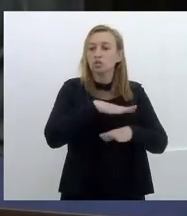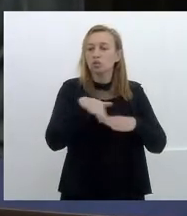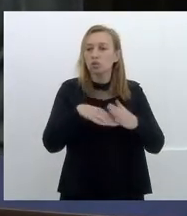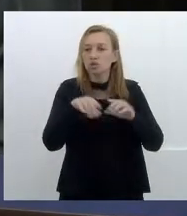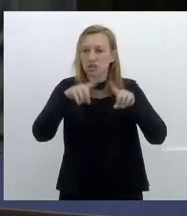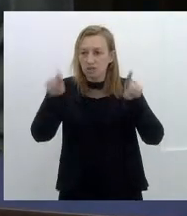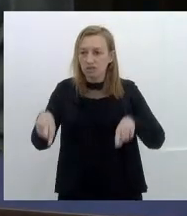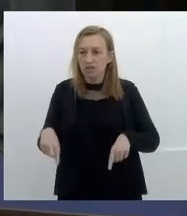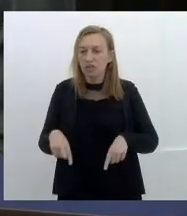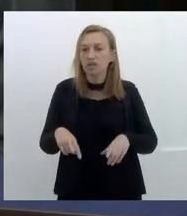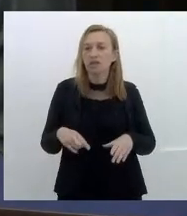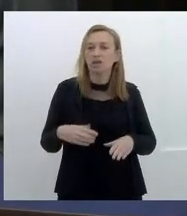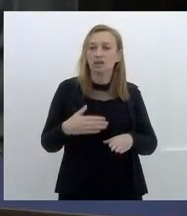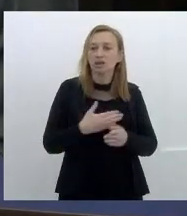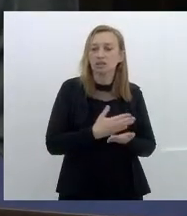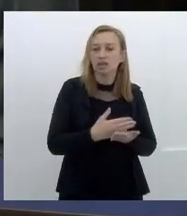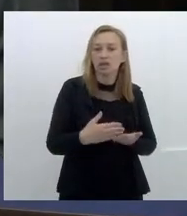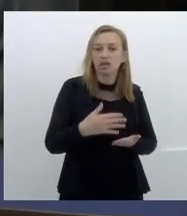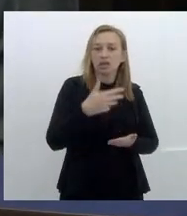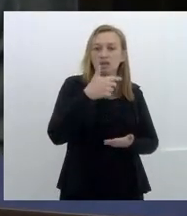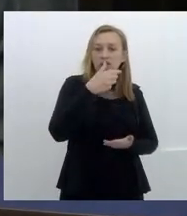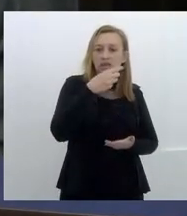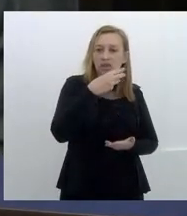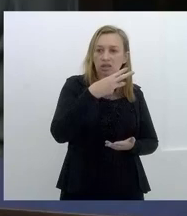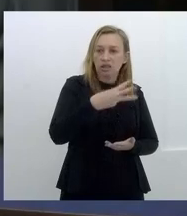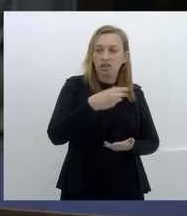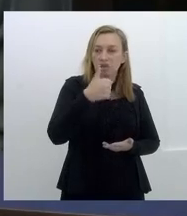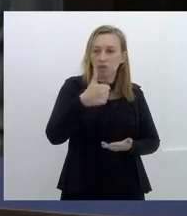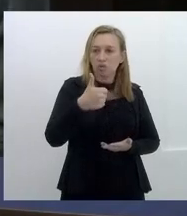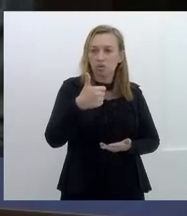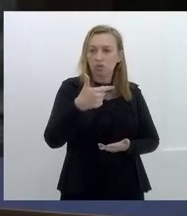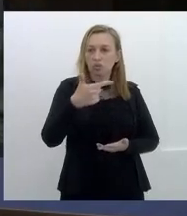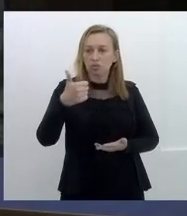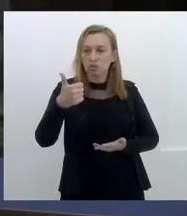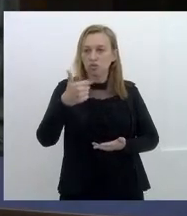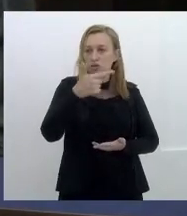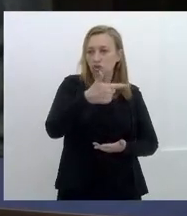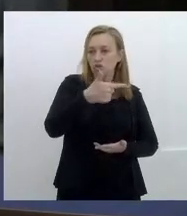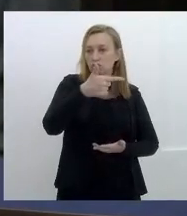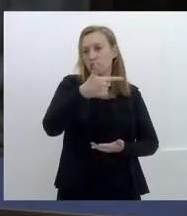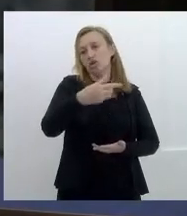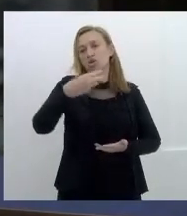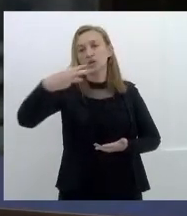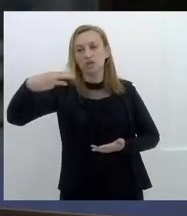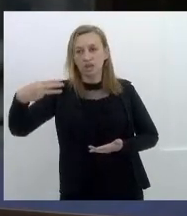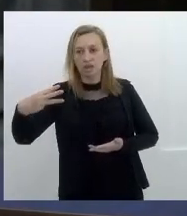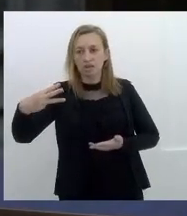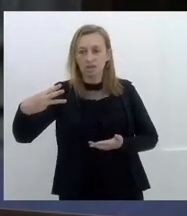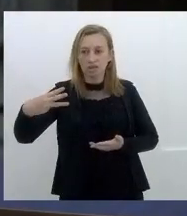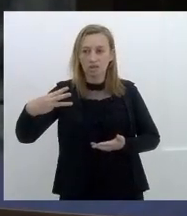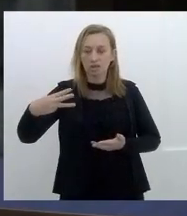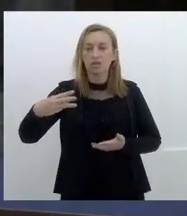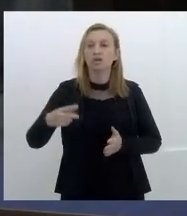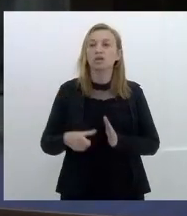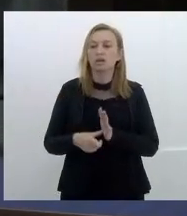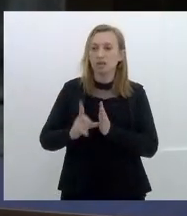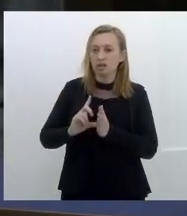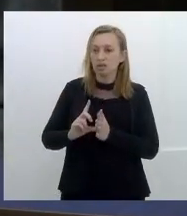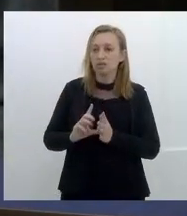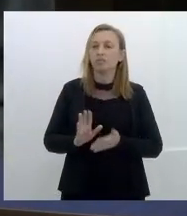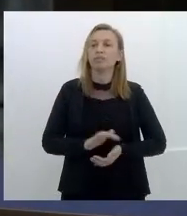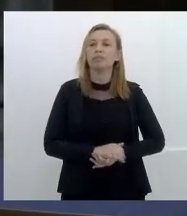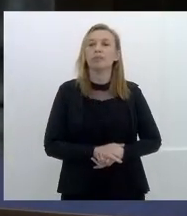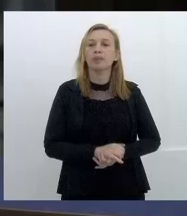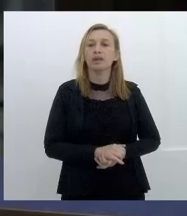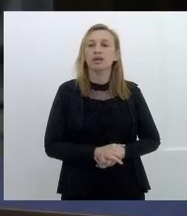31 12/2003 e ante a diferença está nos proventos na fixação dos